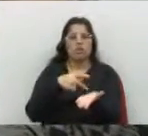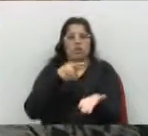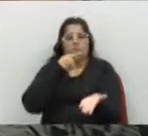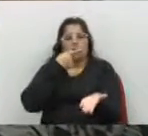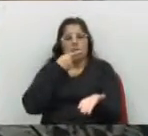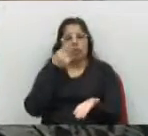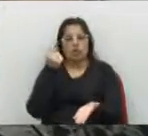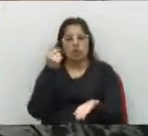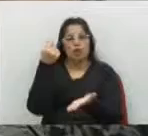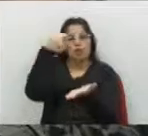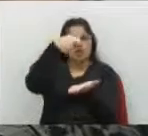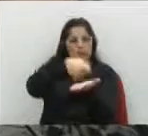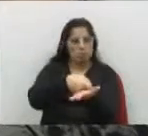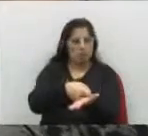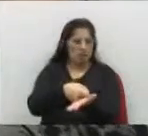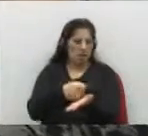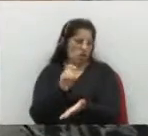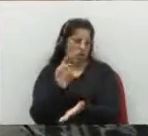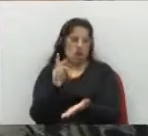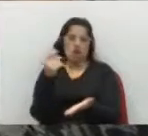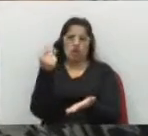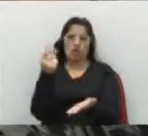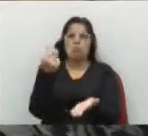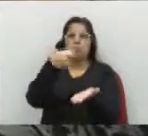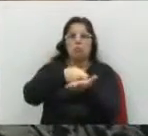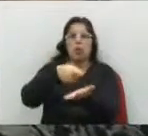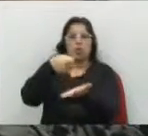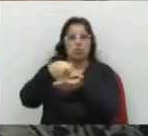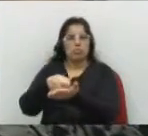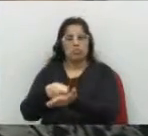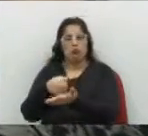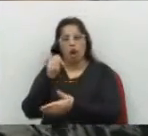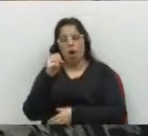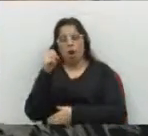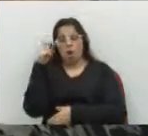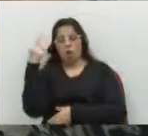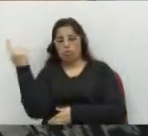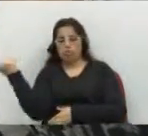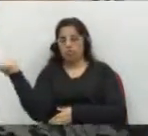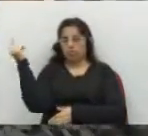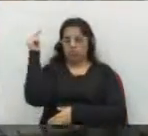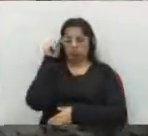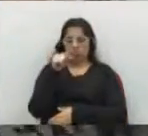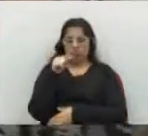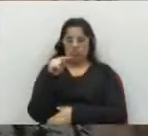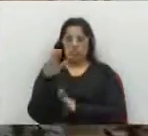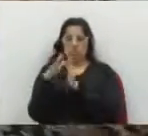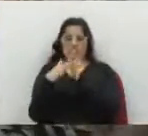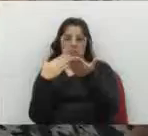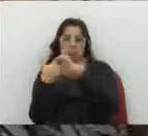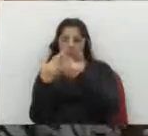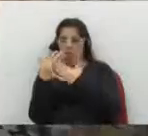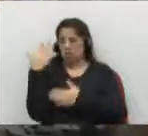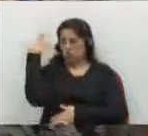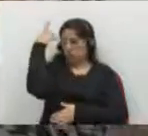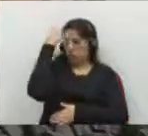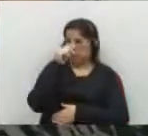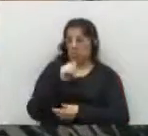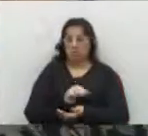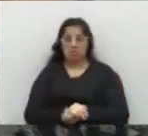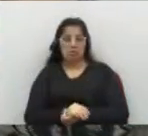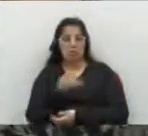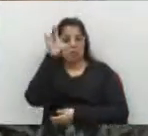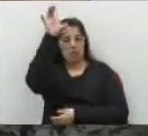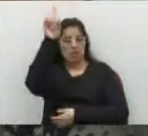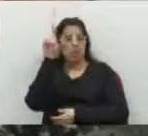preço da merenda apenas. Ou chegar aqui e dizer, ó, é uma escola bonita, a diretora é